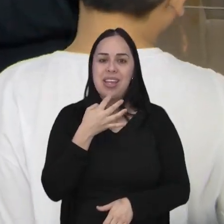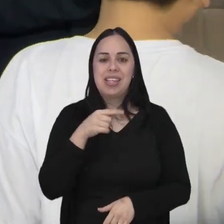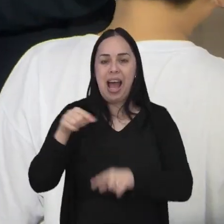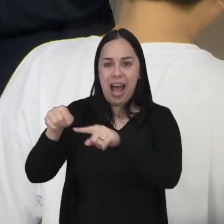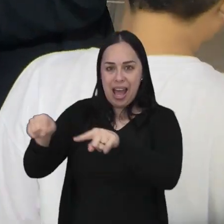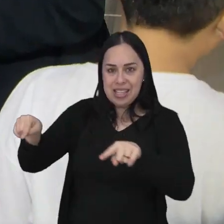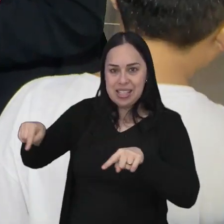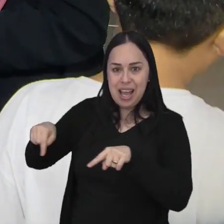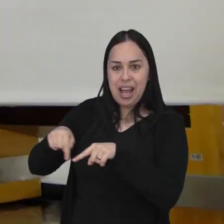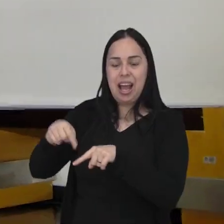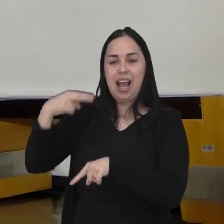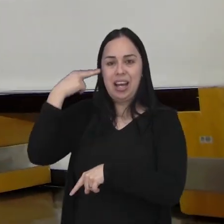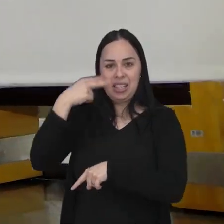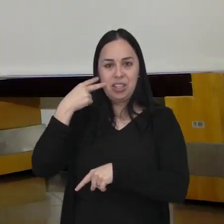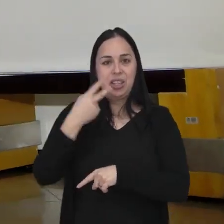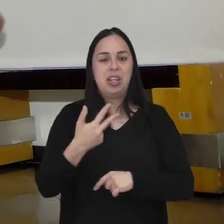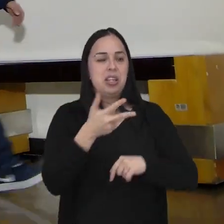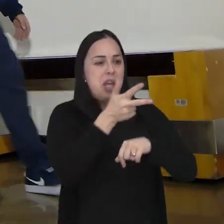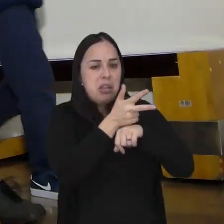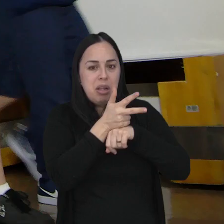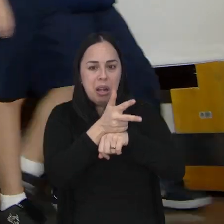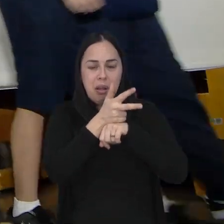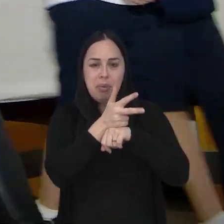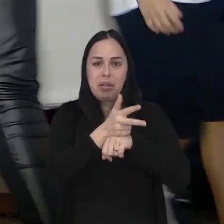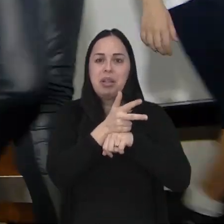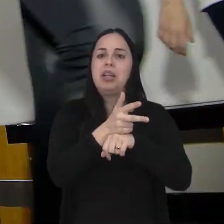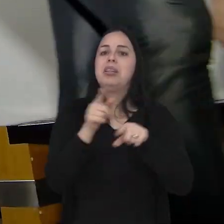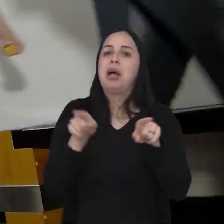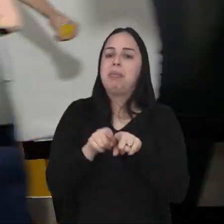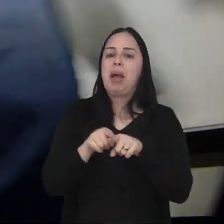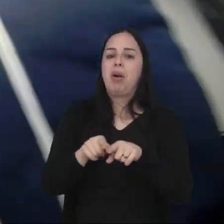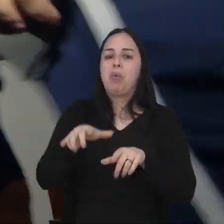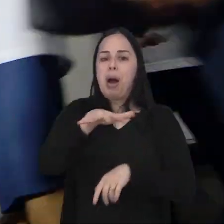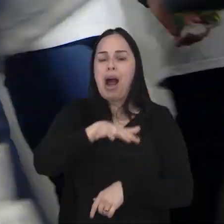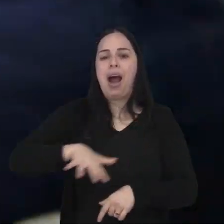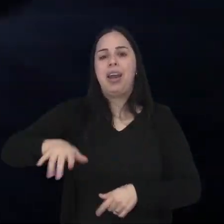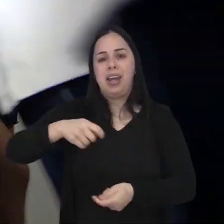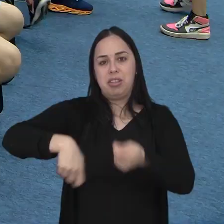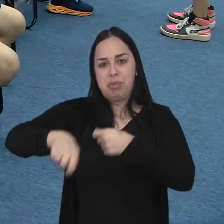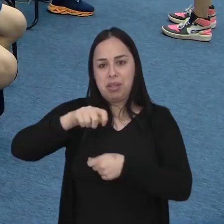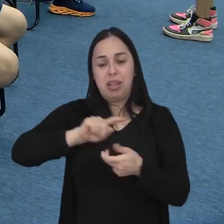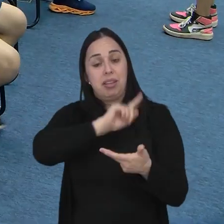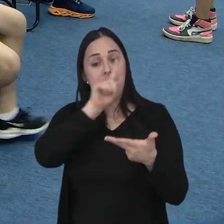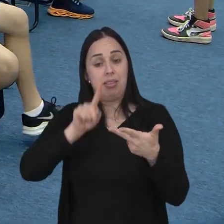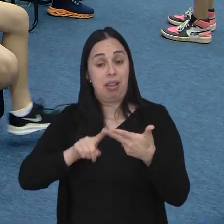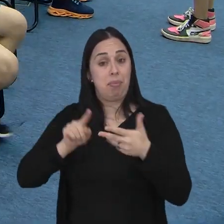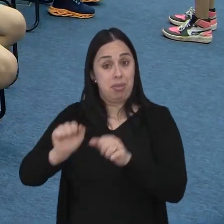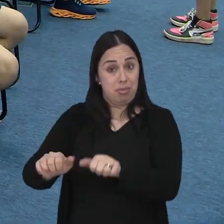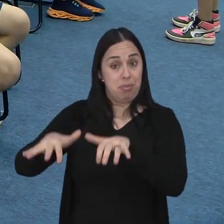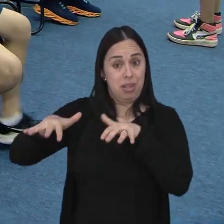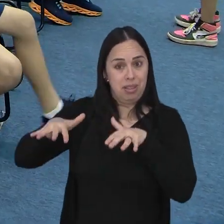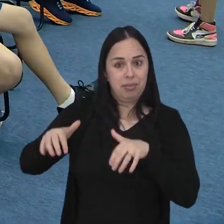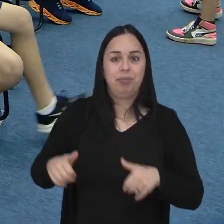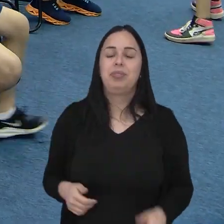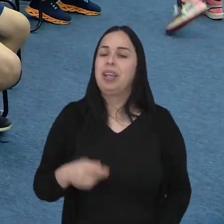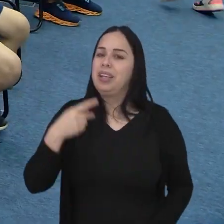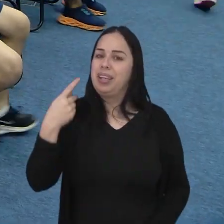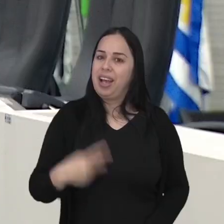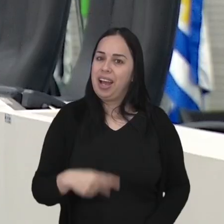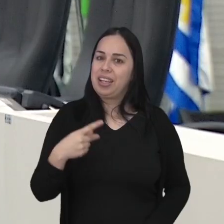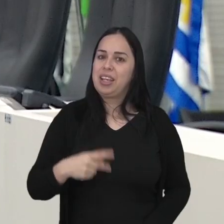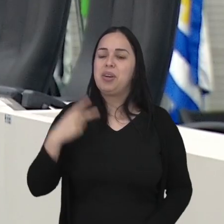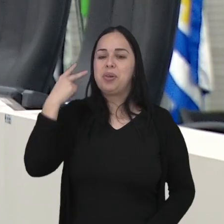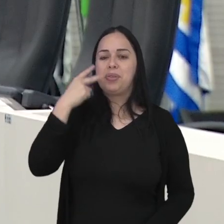visitantes conhecem os gabinetes, a sala de transmissão da TV e alguns setores administrativos até chegar ao ponto-chave, o